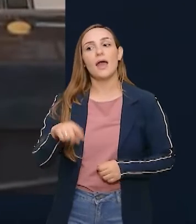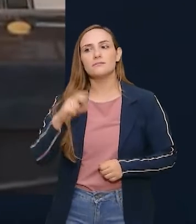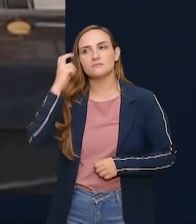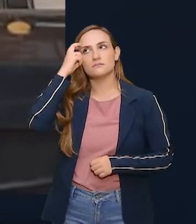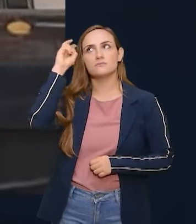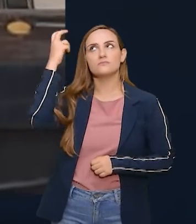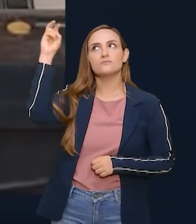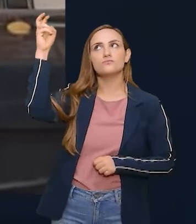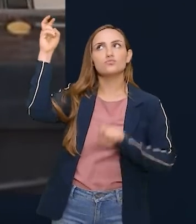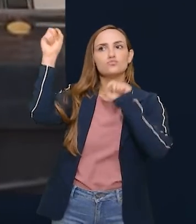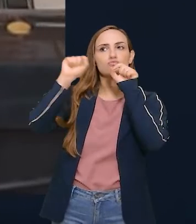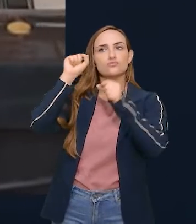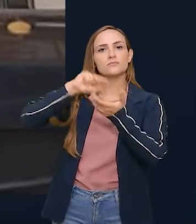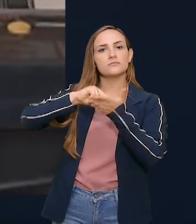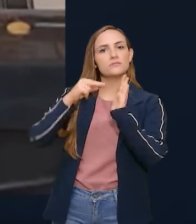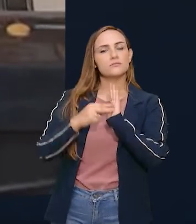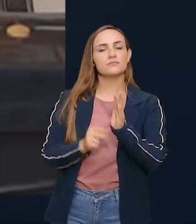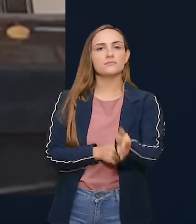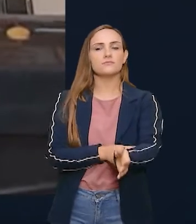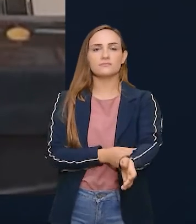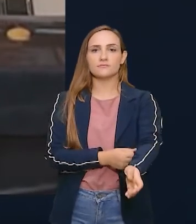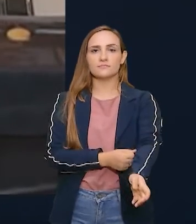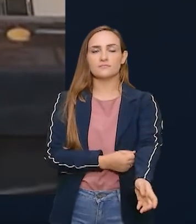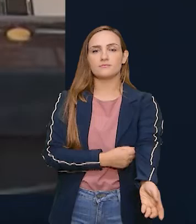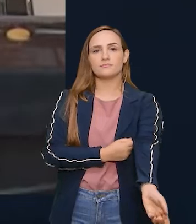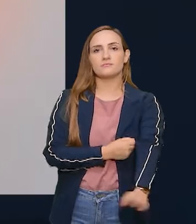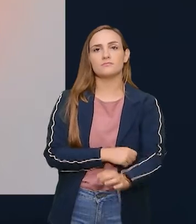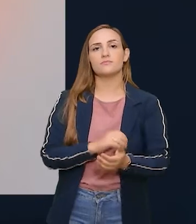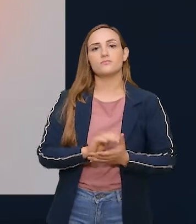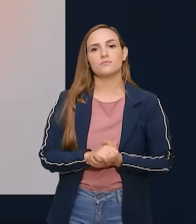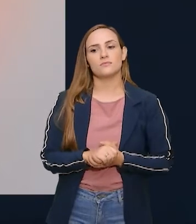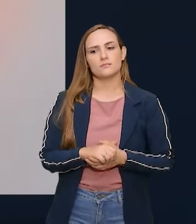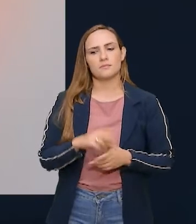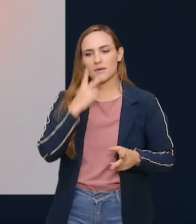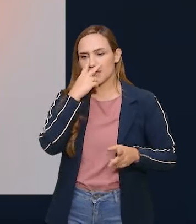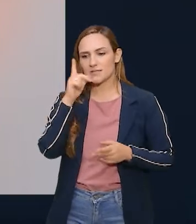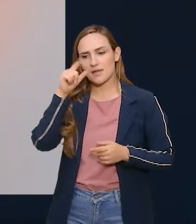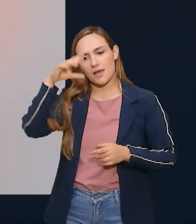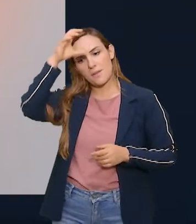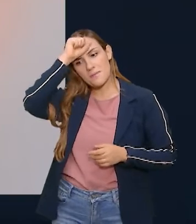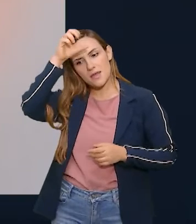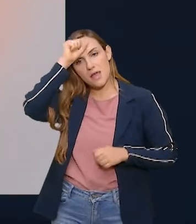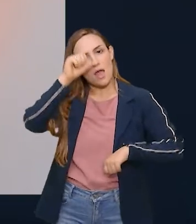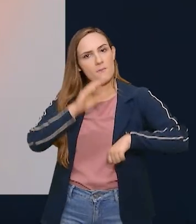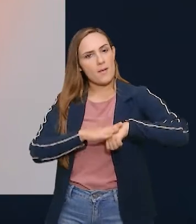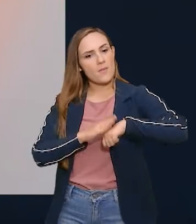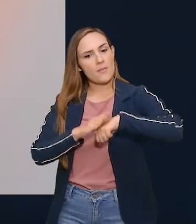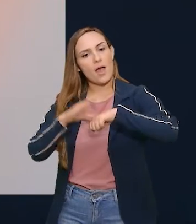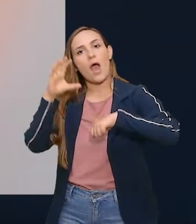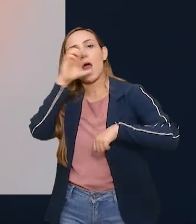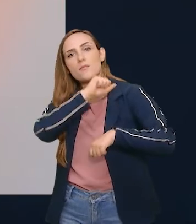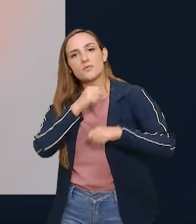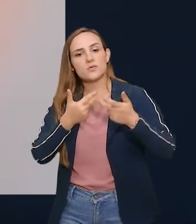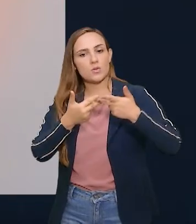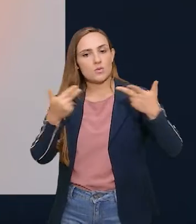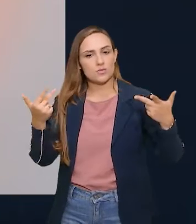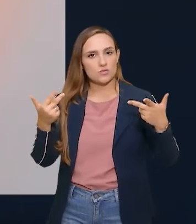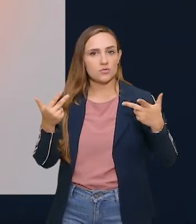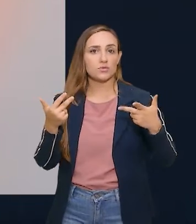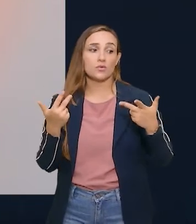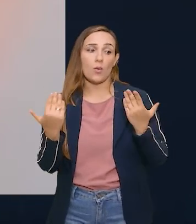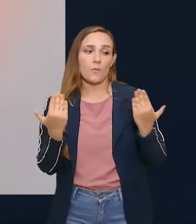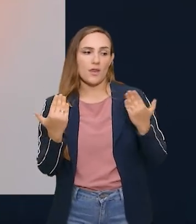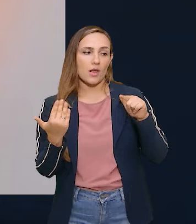ser superdotada é como se a gente aprendesse mais rápido as